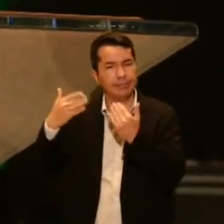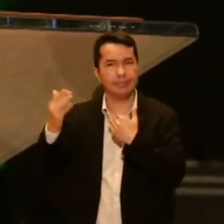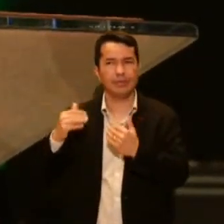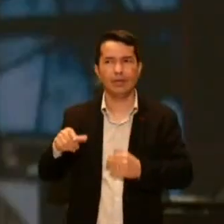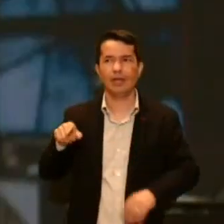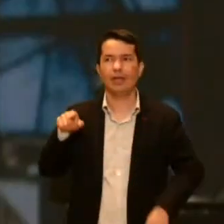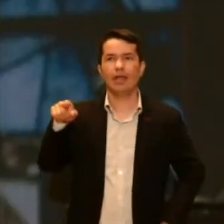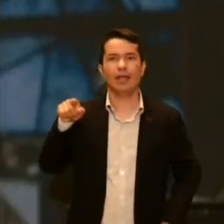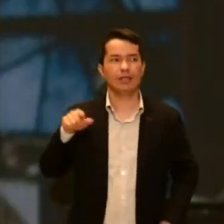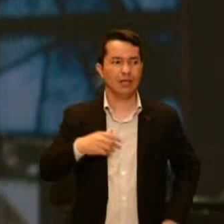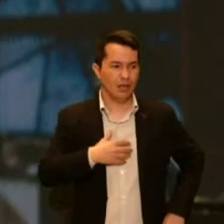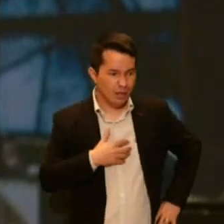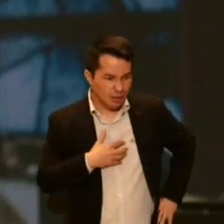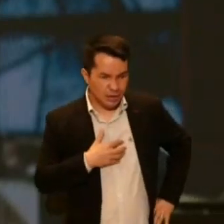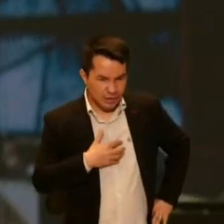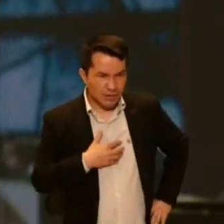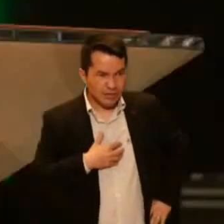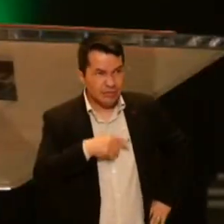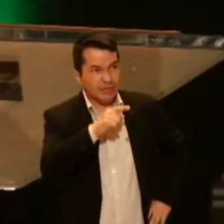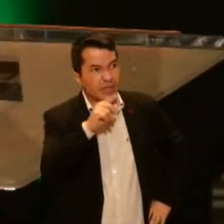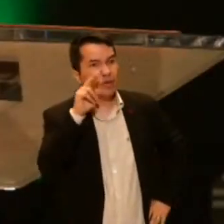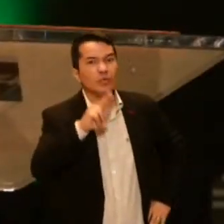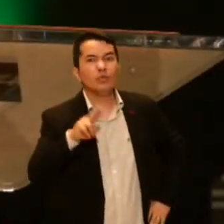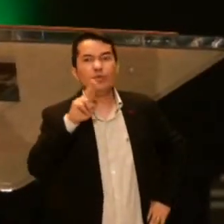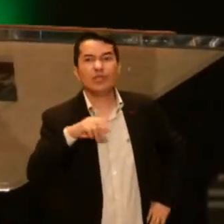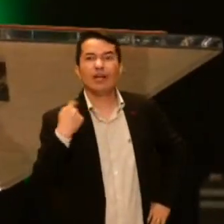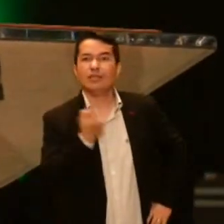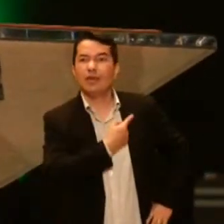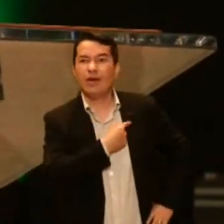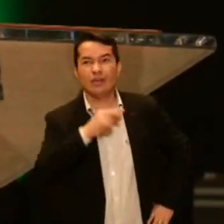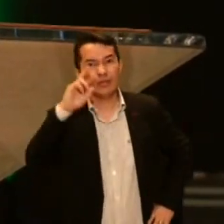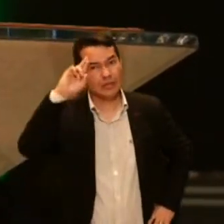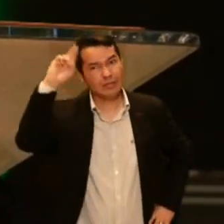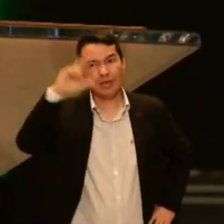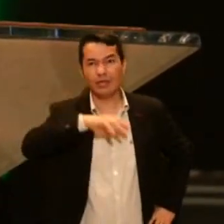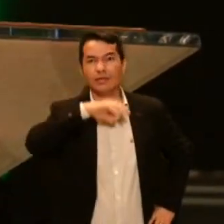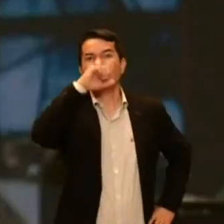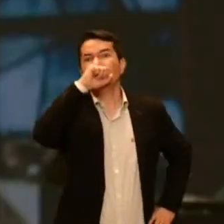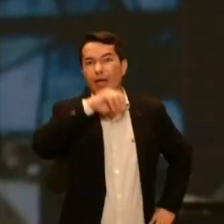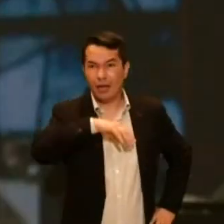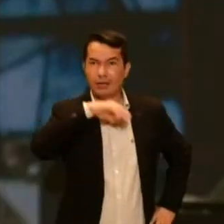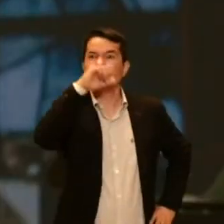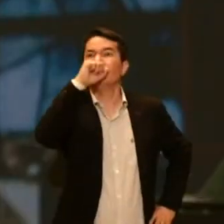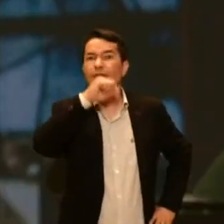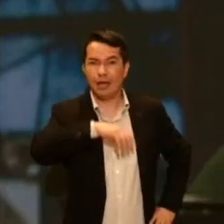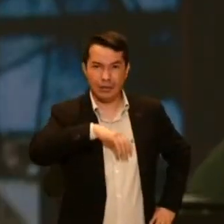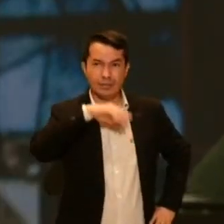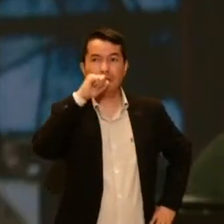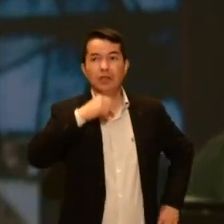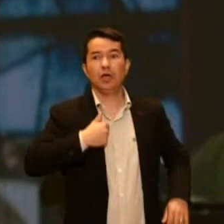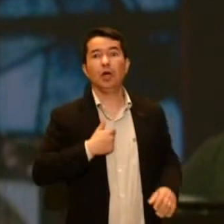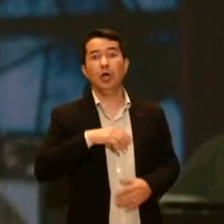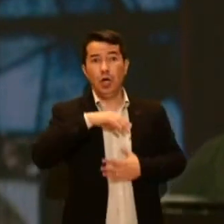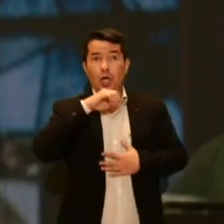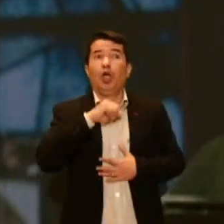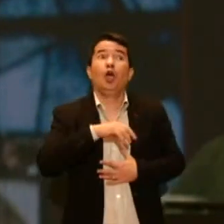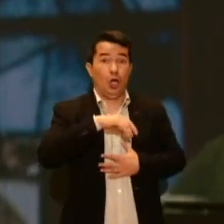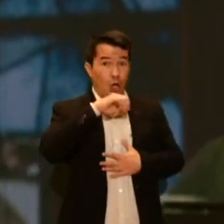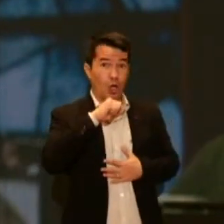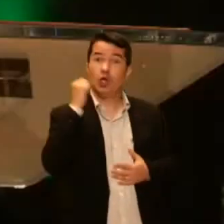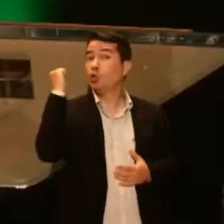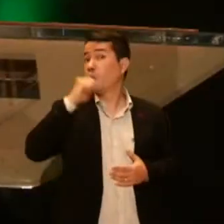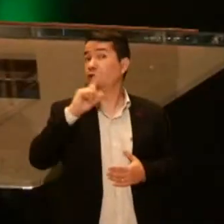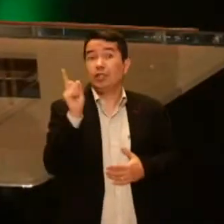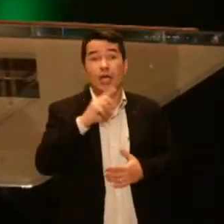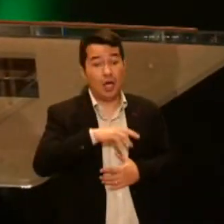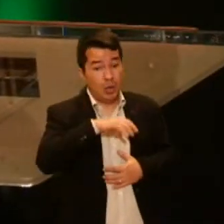lembrei tanto dessa expressão que o senhor usa, que a gente não é dono nem do ar do que a gente respira, porque eu tentava respirar e não